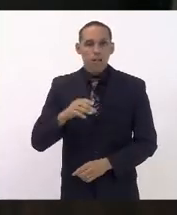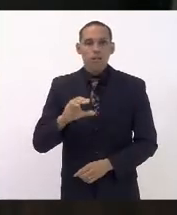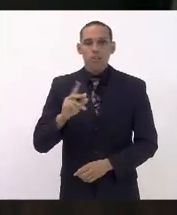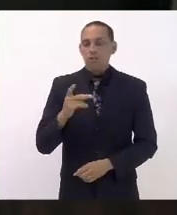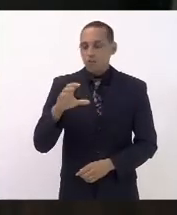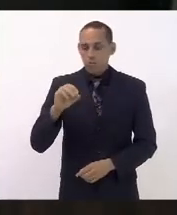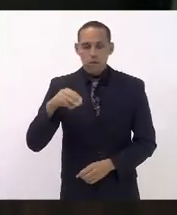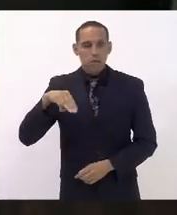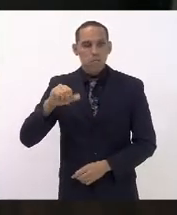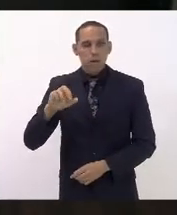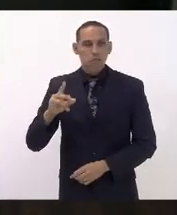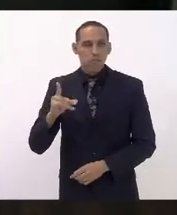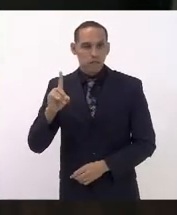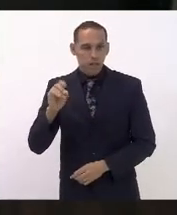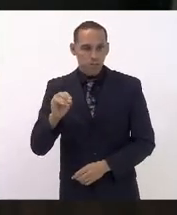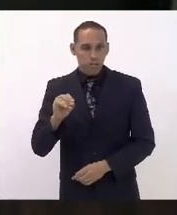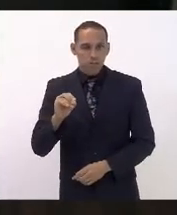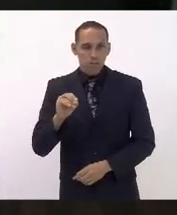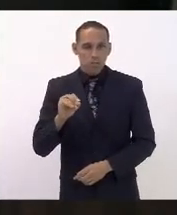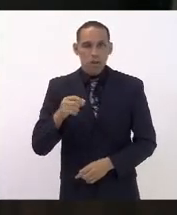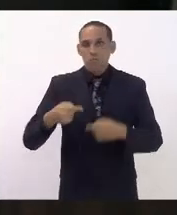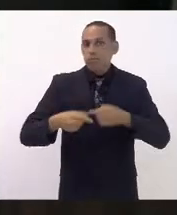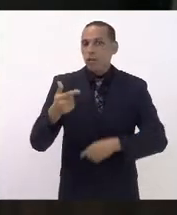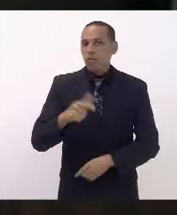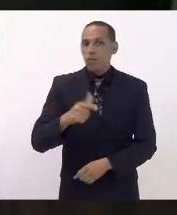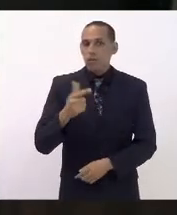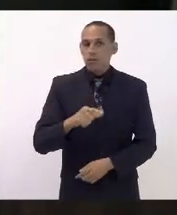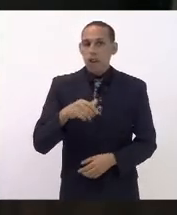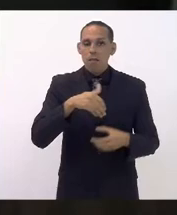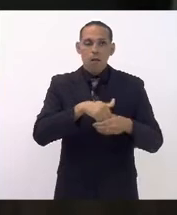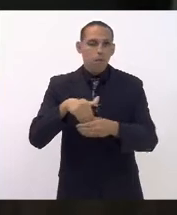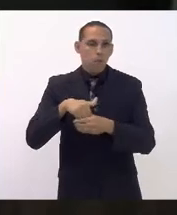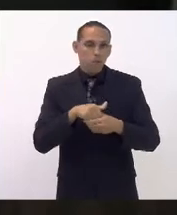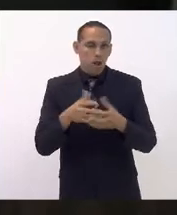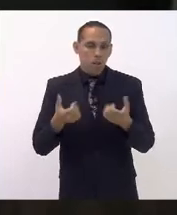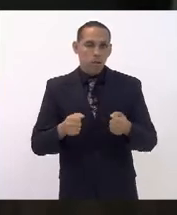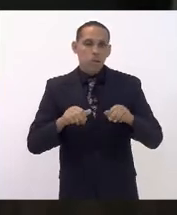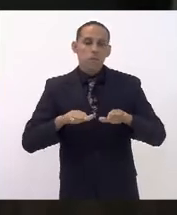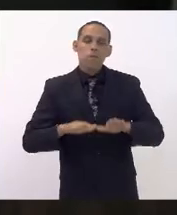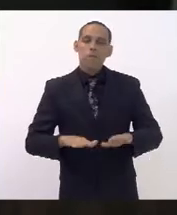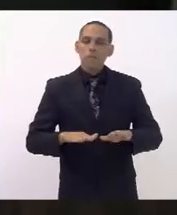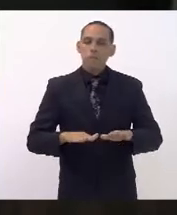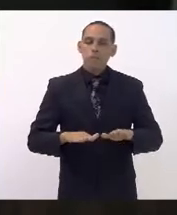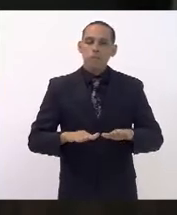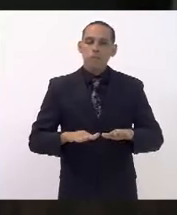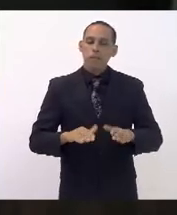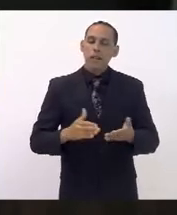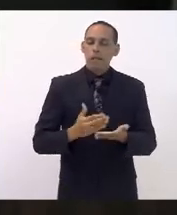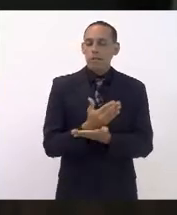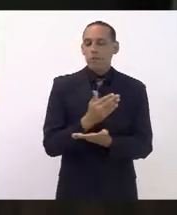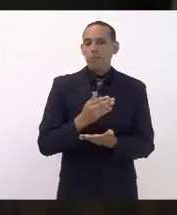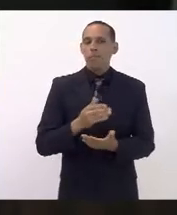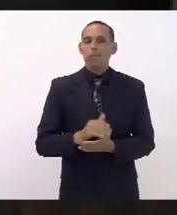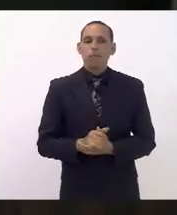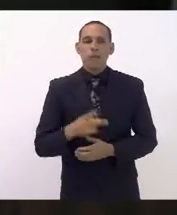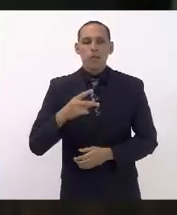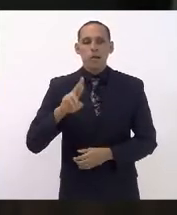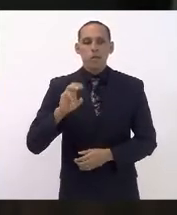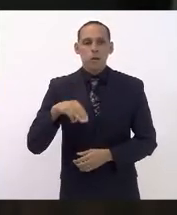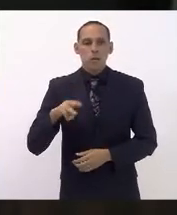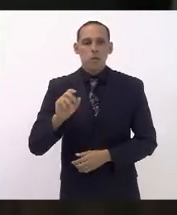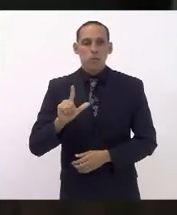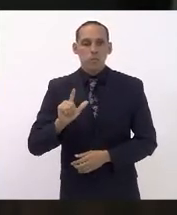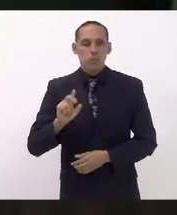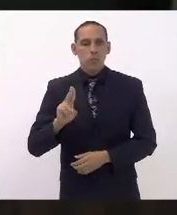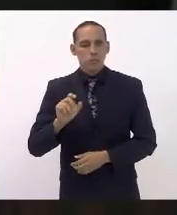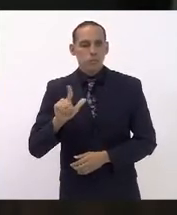discussão. Estão vendo que queira discutir, encerrada a discussão em votação. Os senhores que aprovam, permaneçam como estão. Aprovado vai a promulgação com